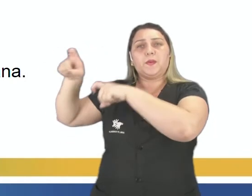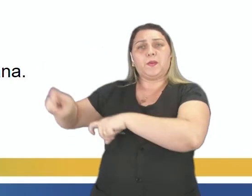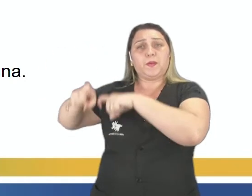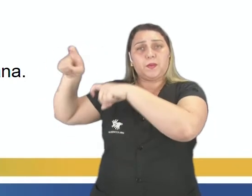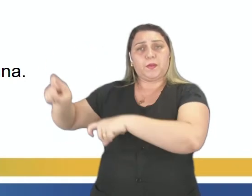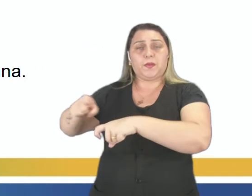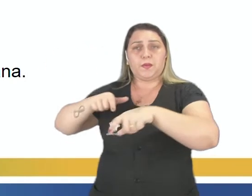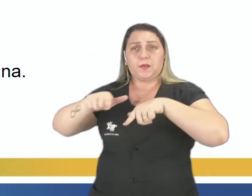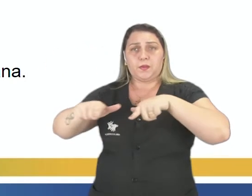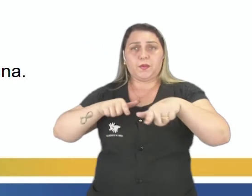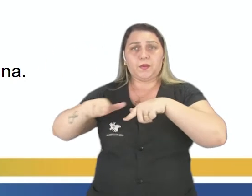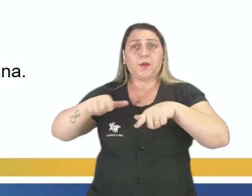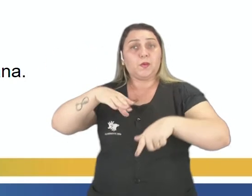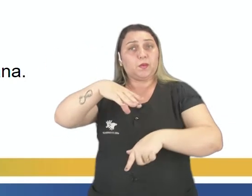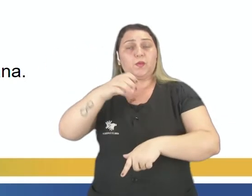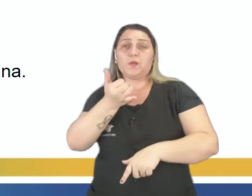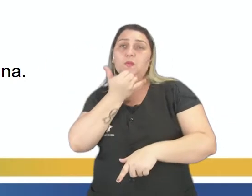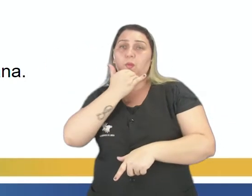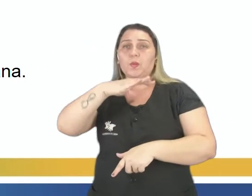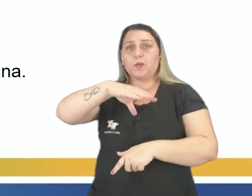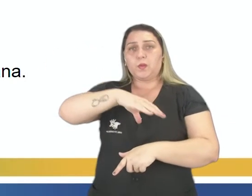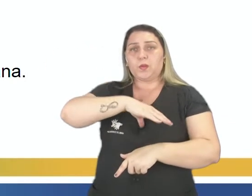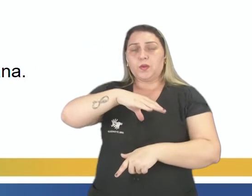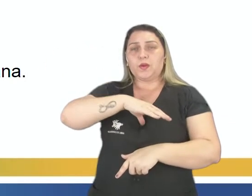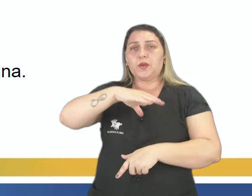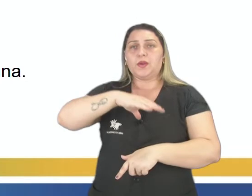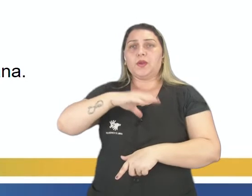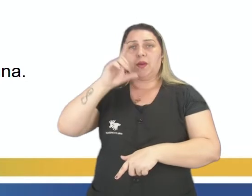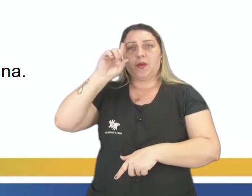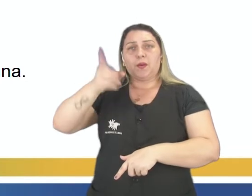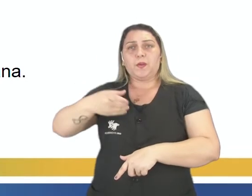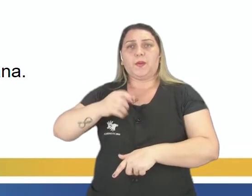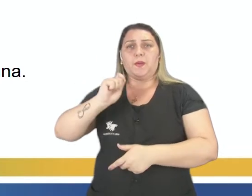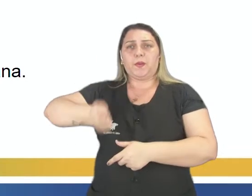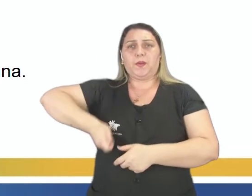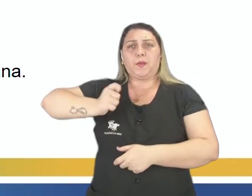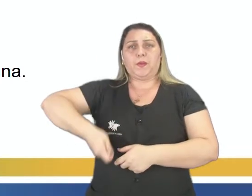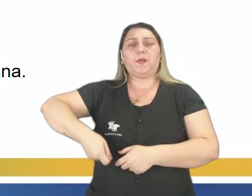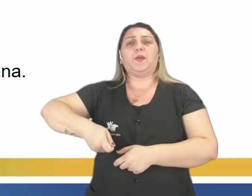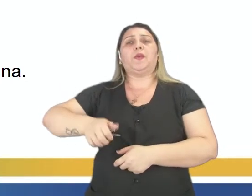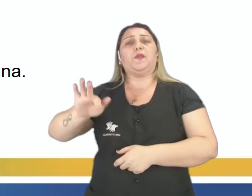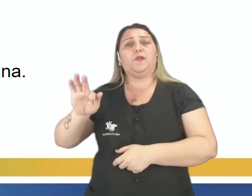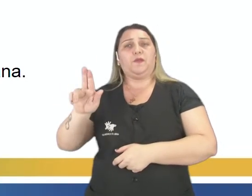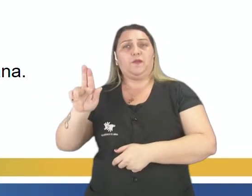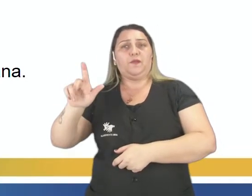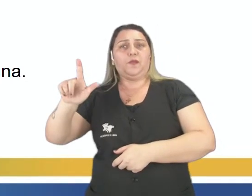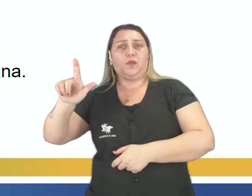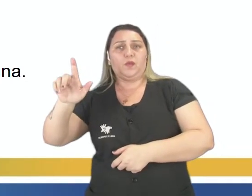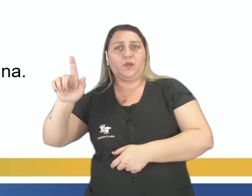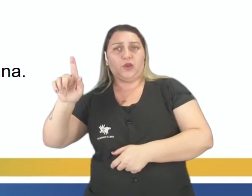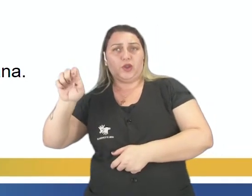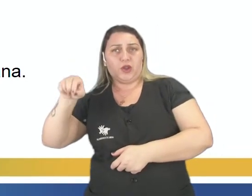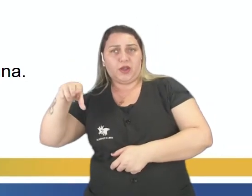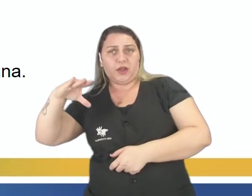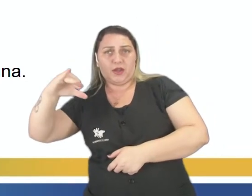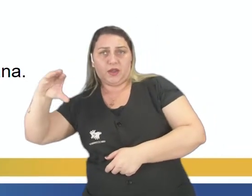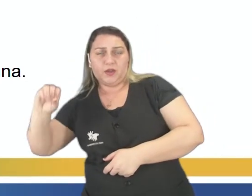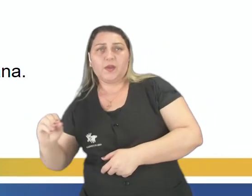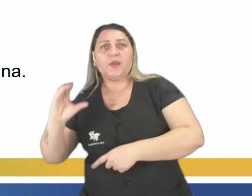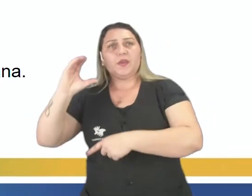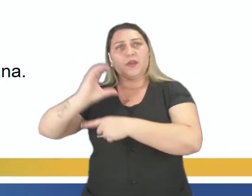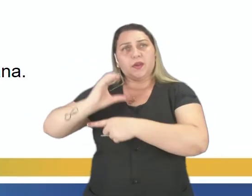trabalhadores urbanos, contra a ditadura de Fulgêncio Batista. C,